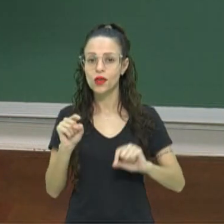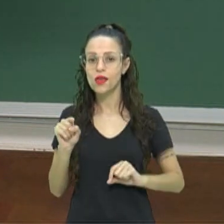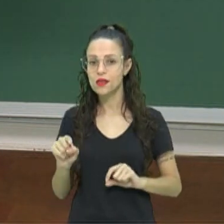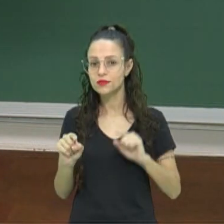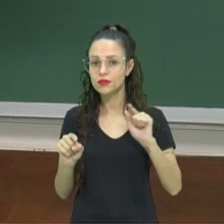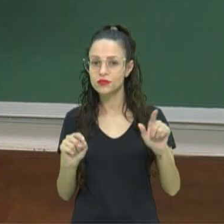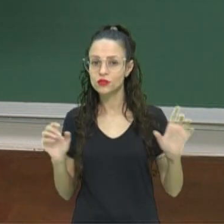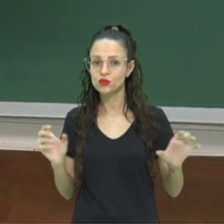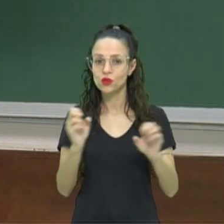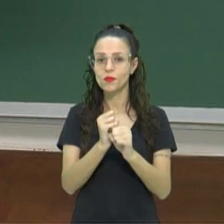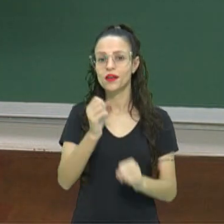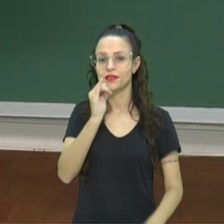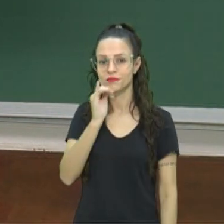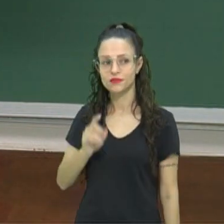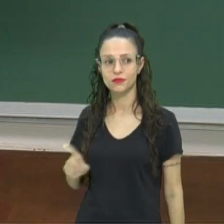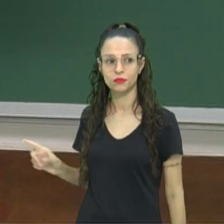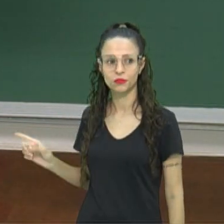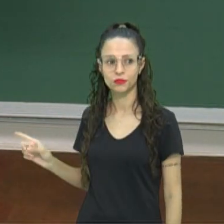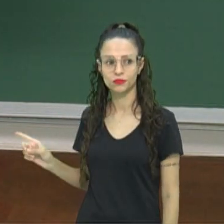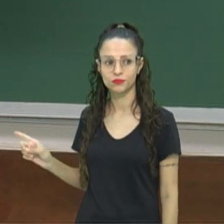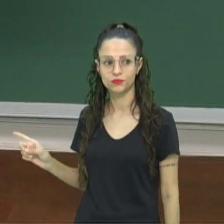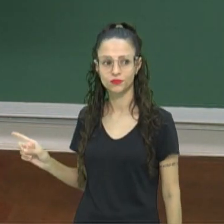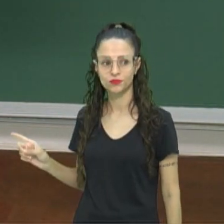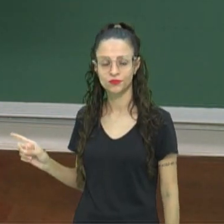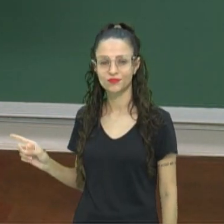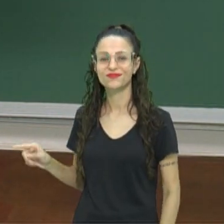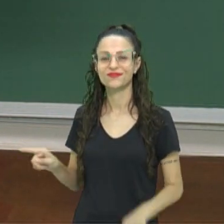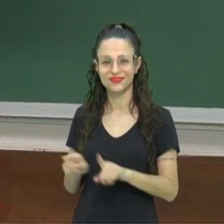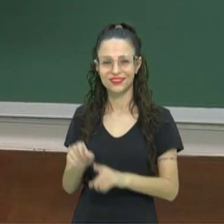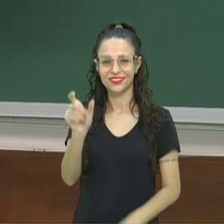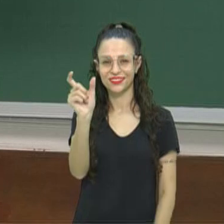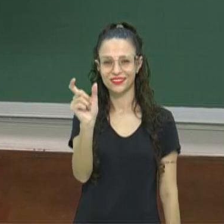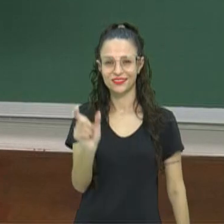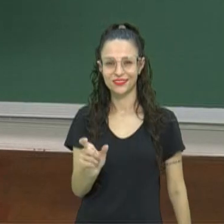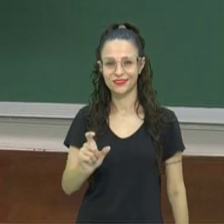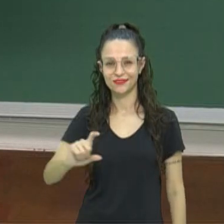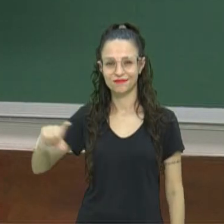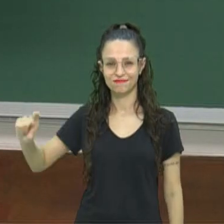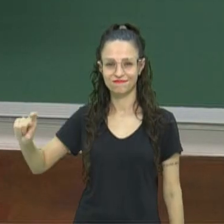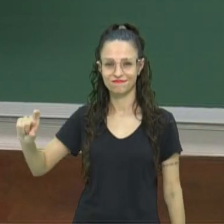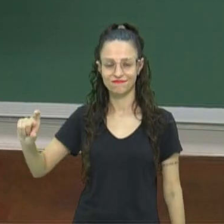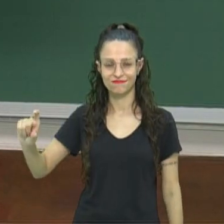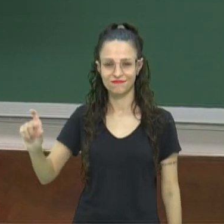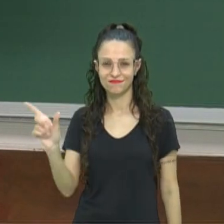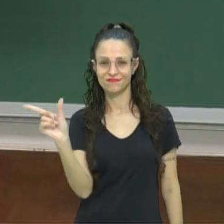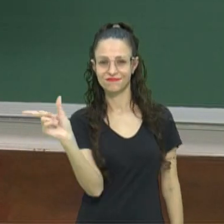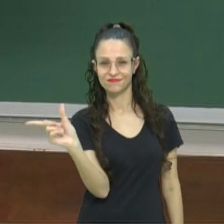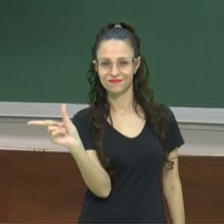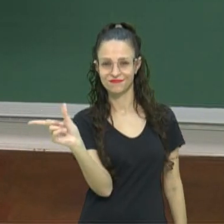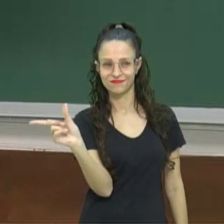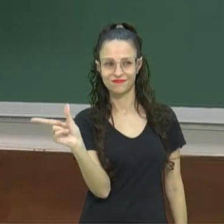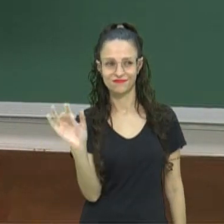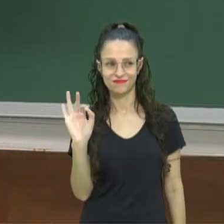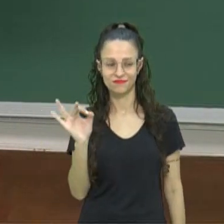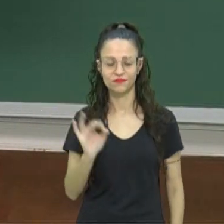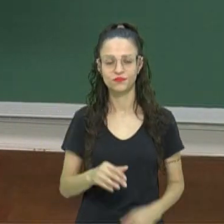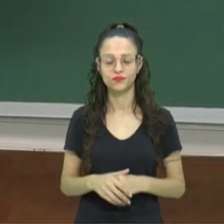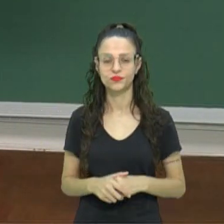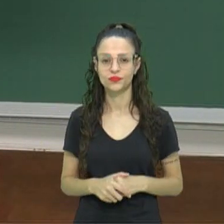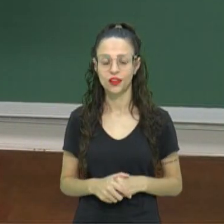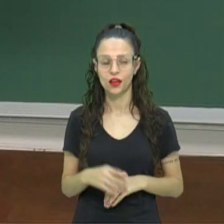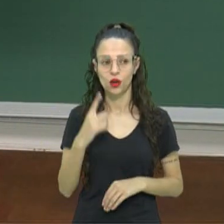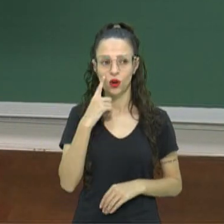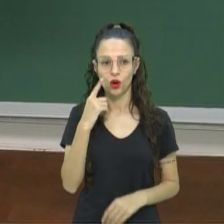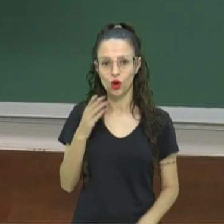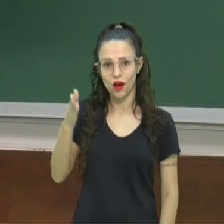soma tudo. Como esse exemplo aqui, ó. Isso aqui é um outro L, né? Um L, digamos, mais parecido com a letra mesmo. Então, se